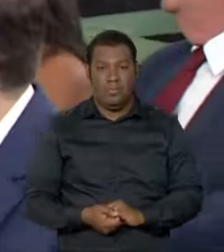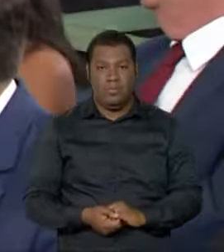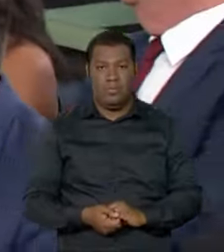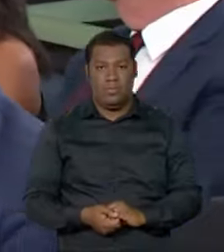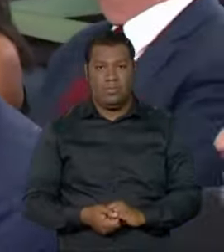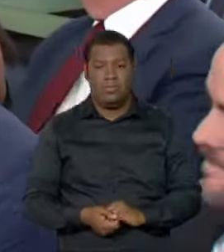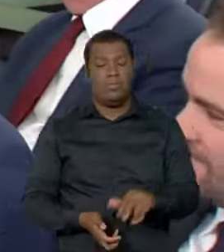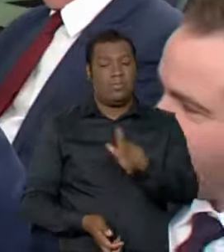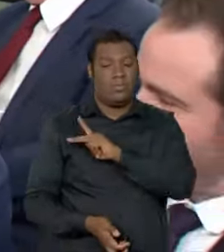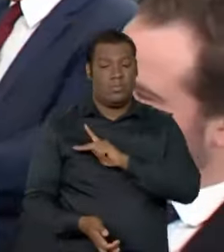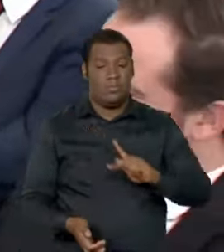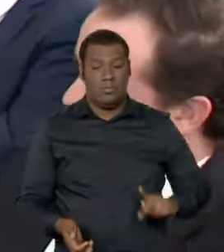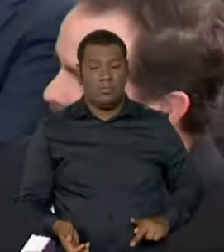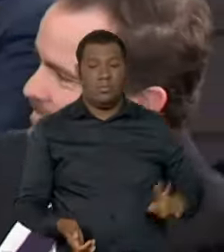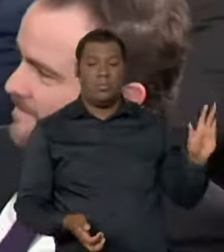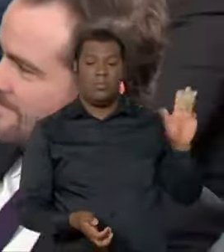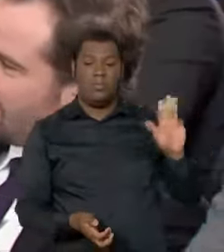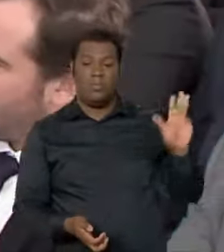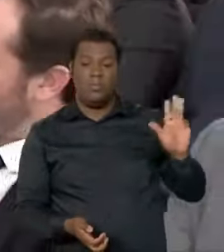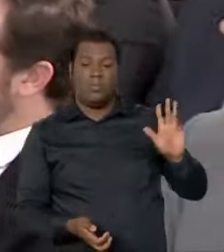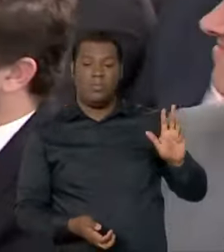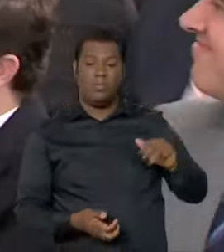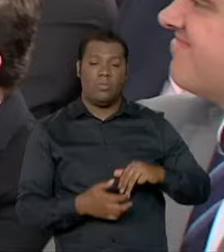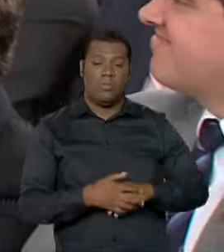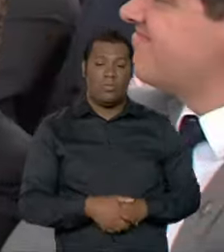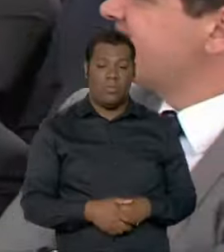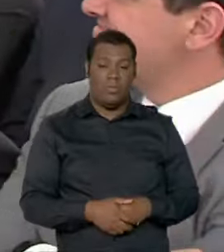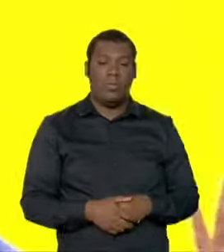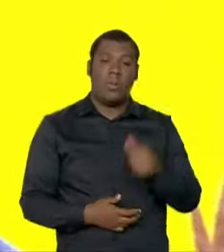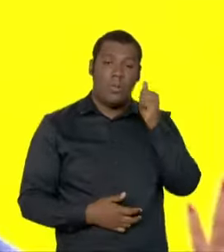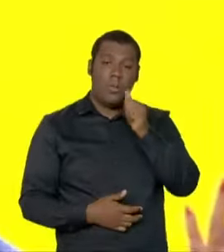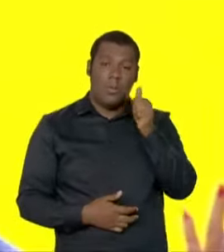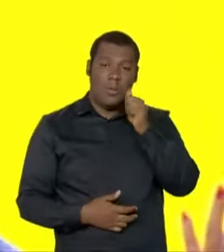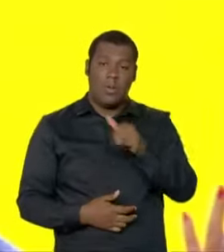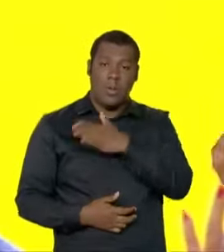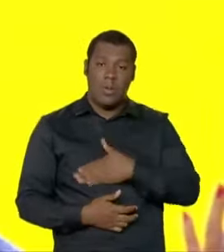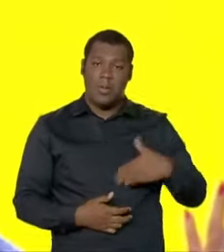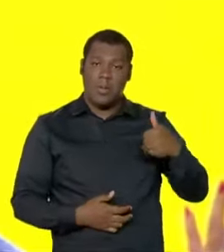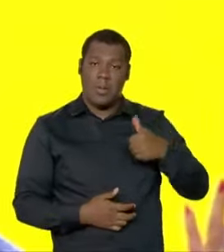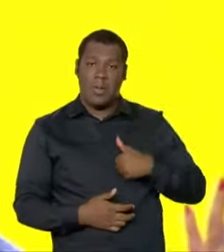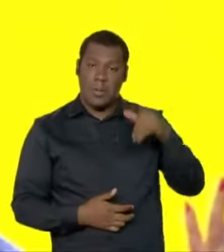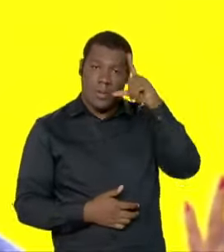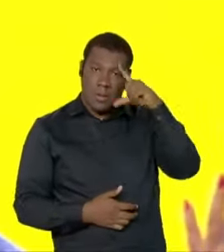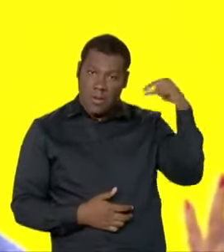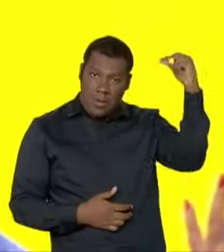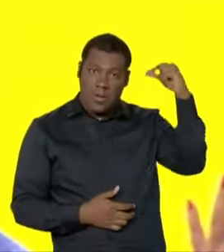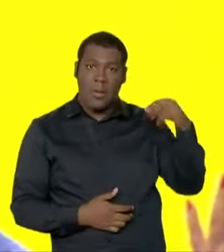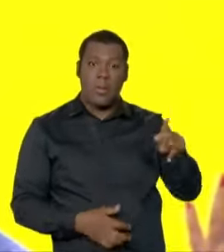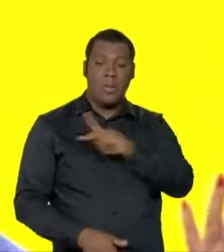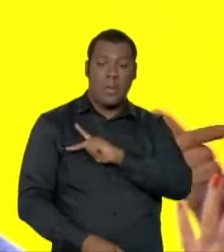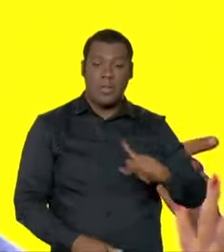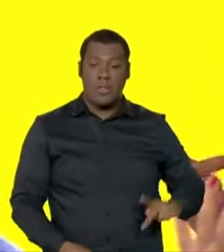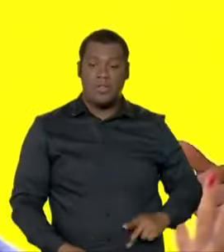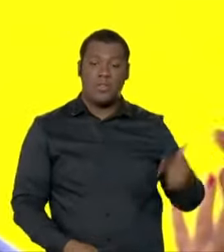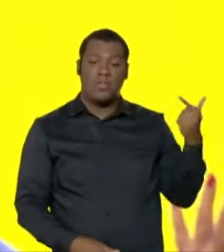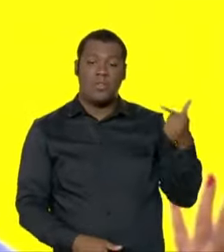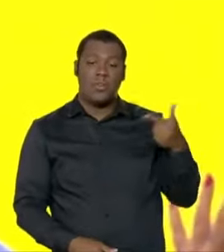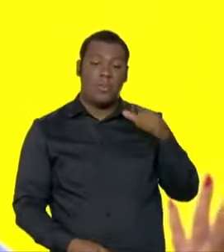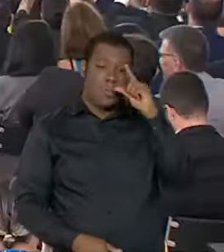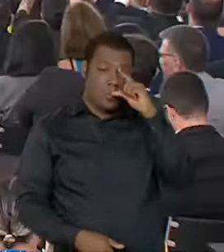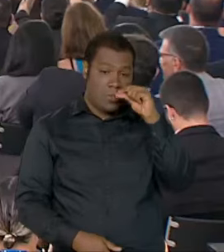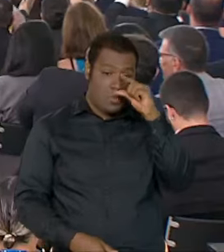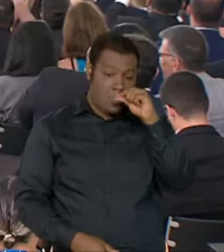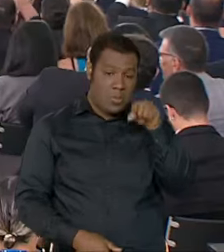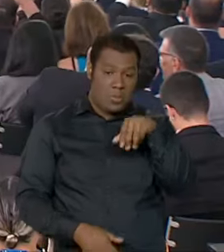Presidente Lula, caríssima Janja Lula da Silva, presidente, vice-presidente Geraldo Alckmin, em nome do